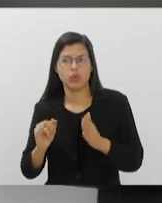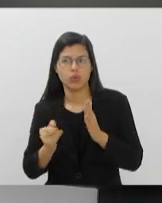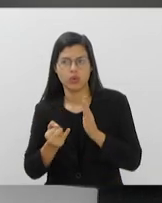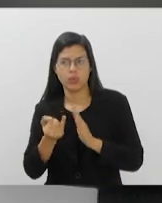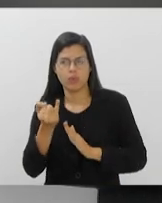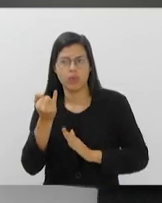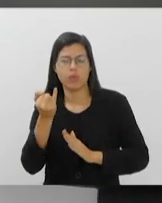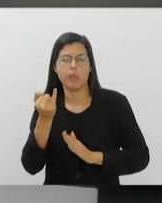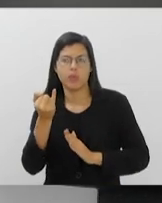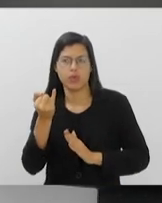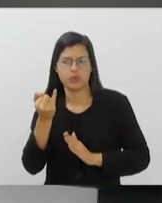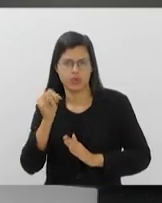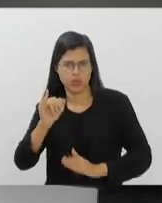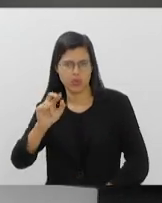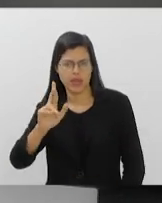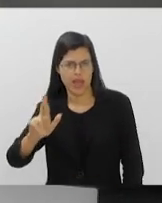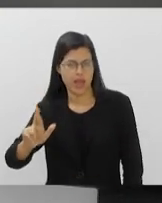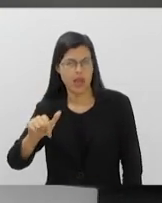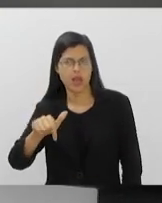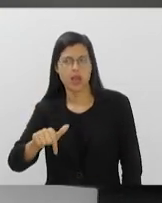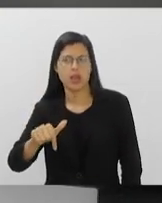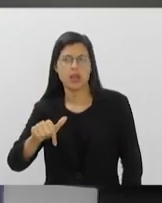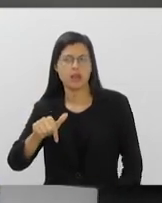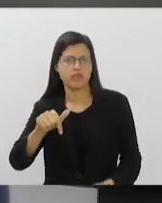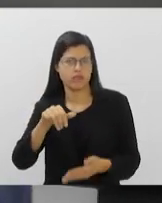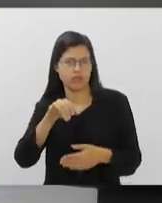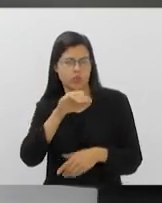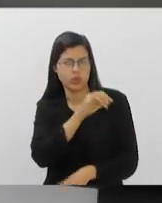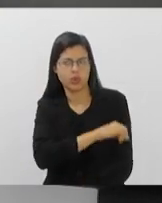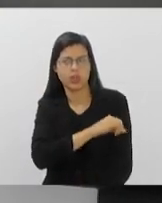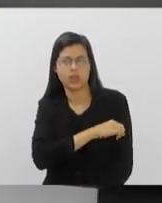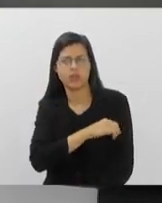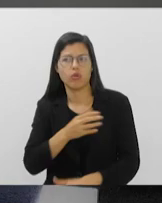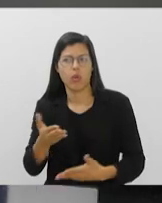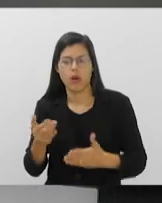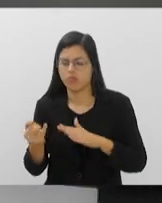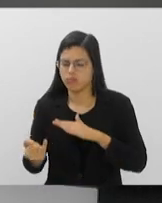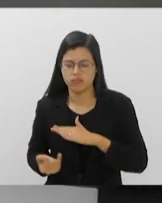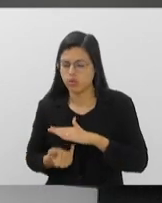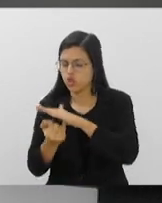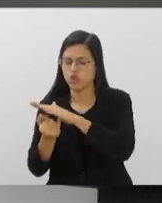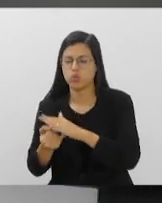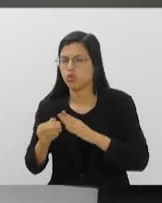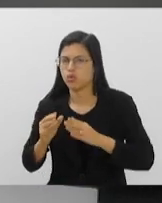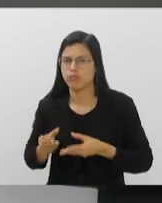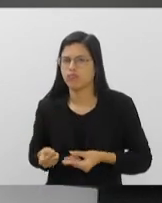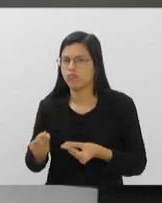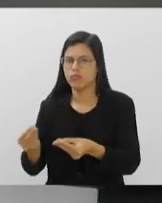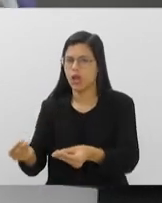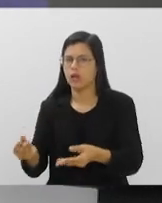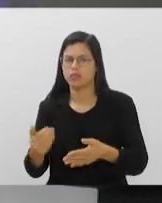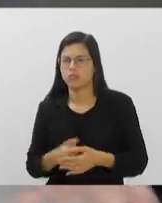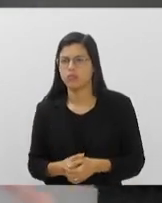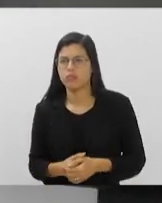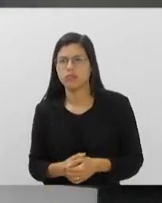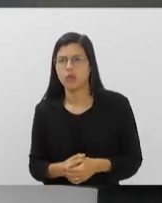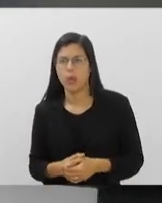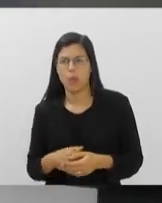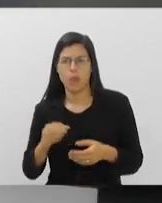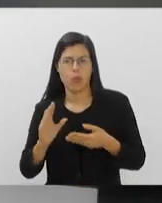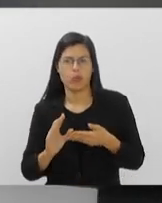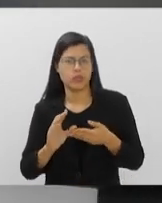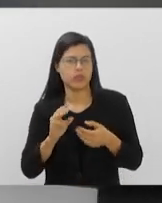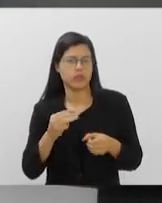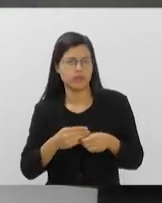sede aqui no Rio de Janeiro para o A Entidade tal o abrigo tal aqui então vou doar pro conselho sei lá Municipal do Rio de